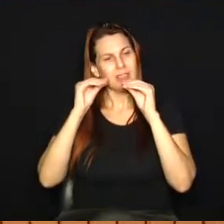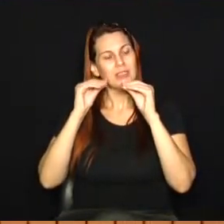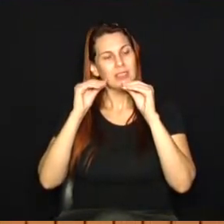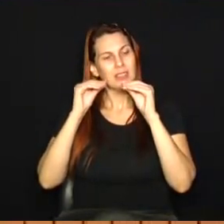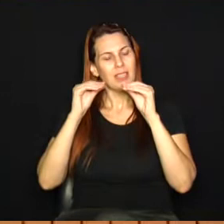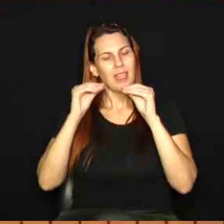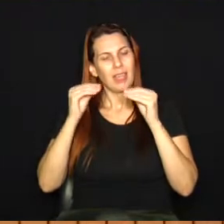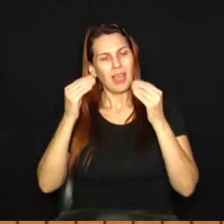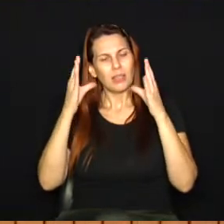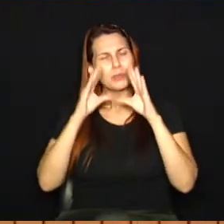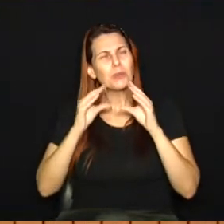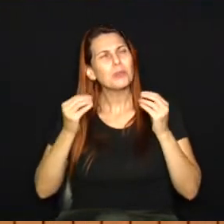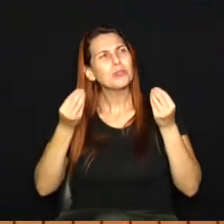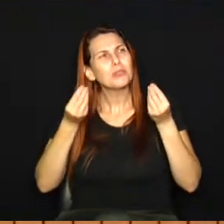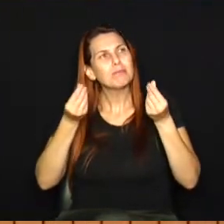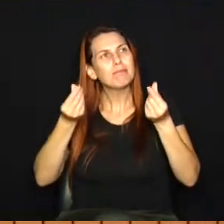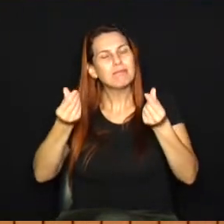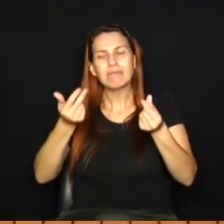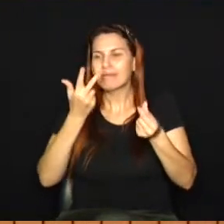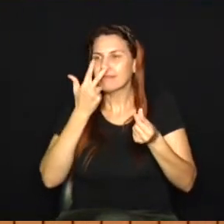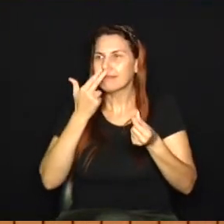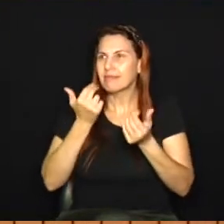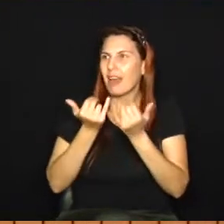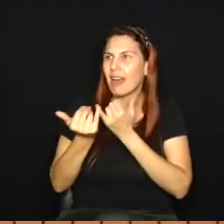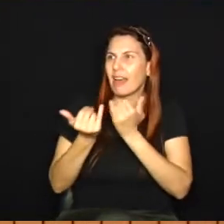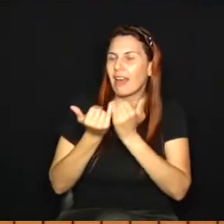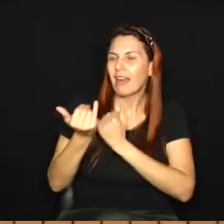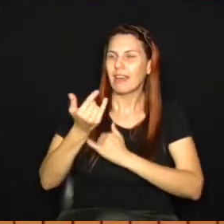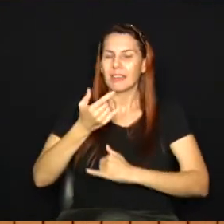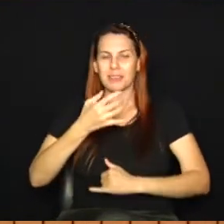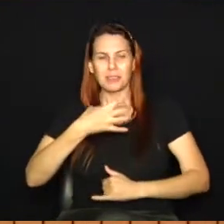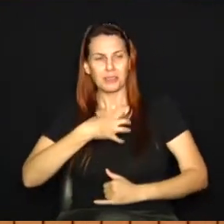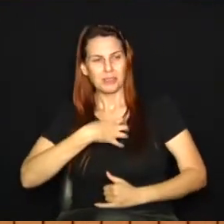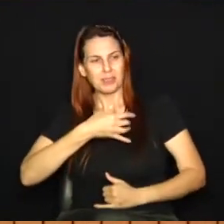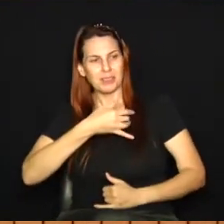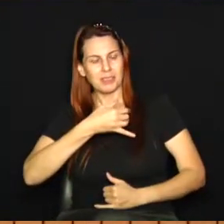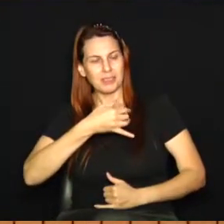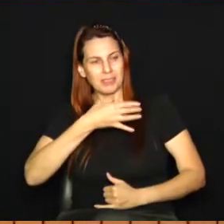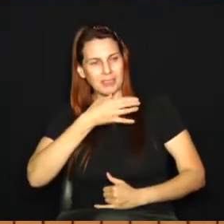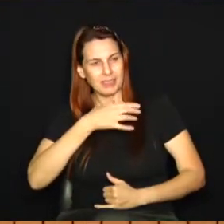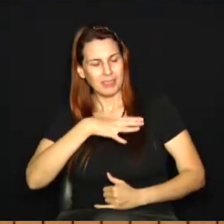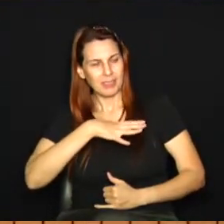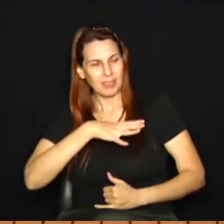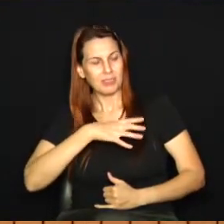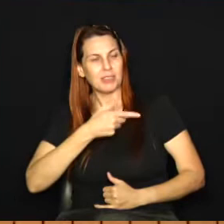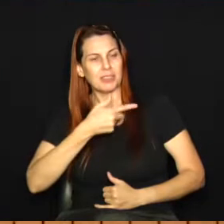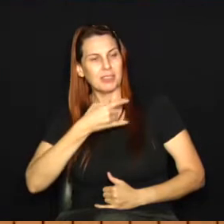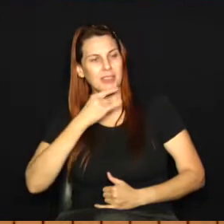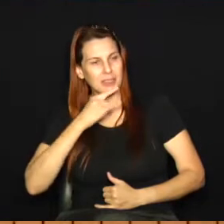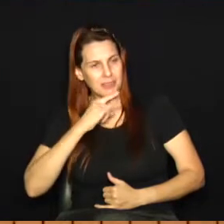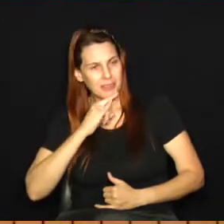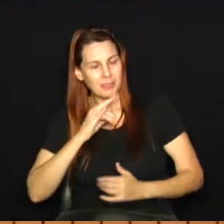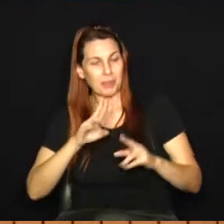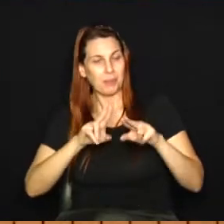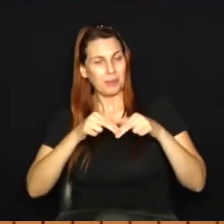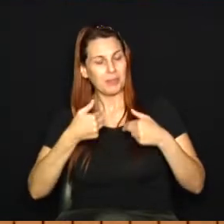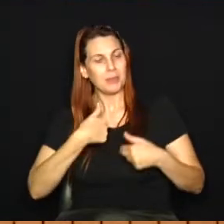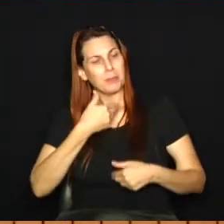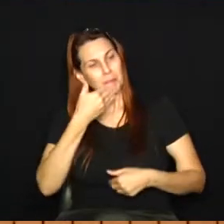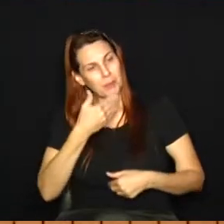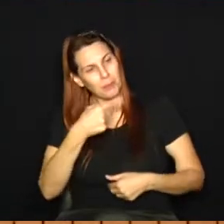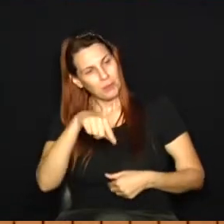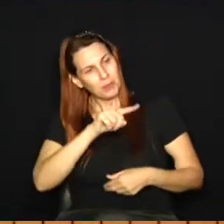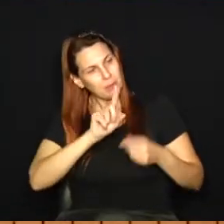um pouco assim de ar piracicabano, né? Eu gostaria de pedir a vocês para a execução da